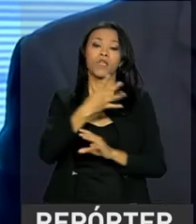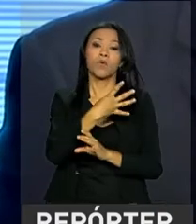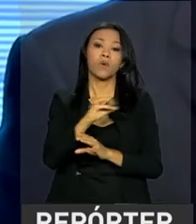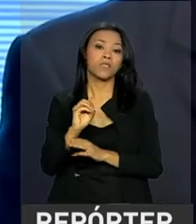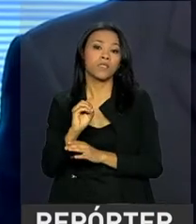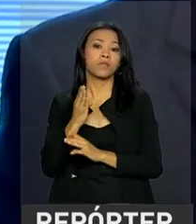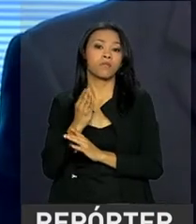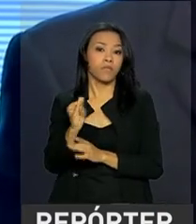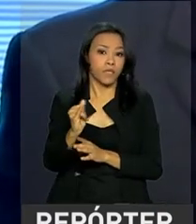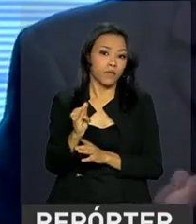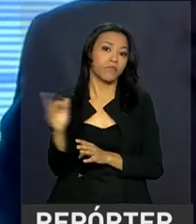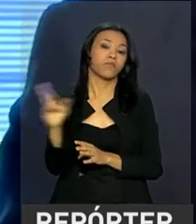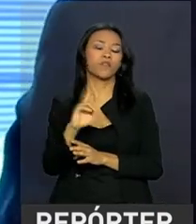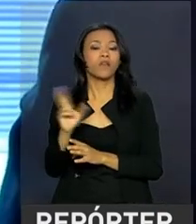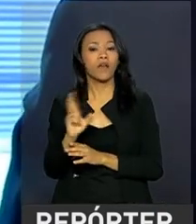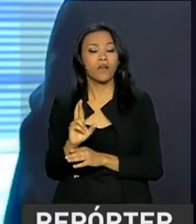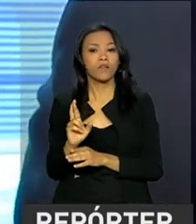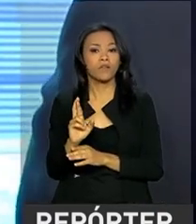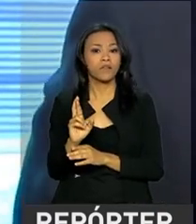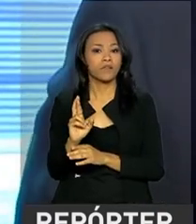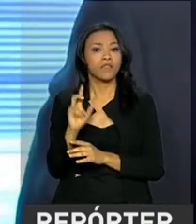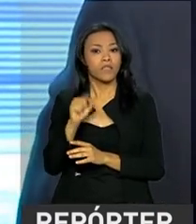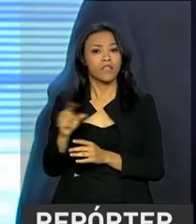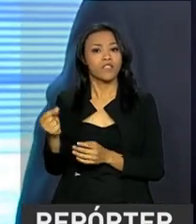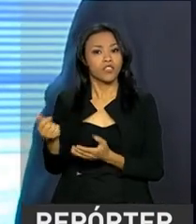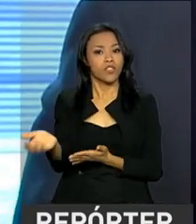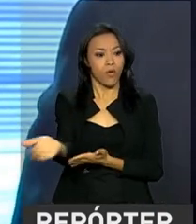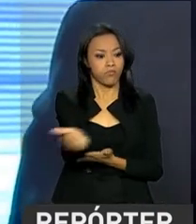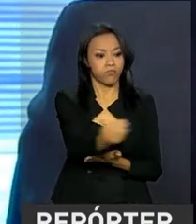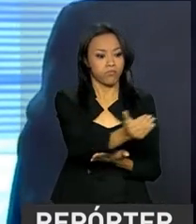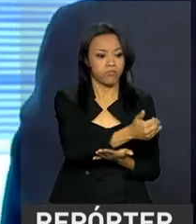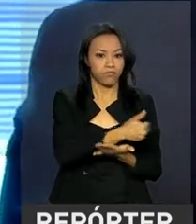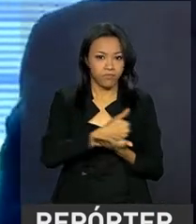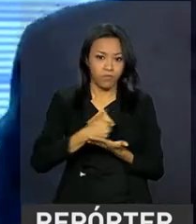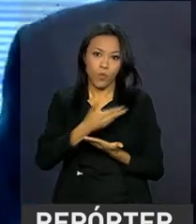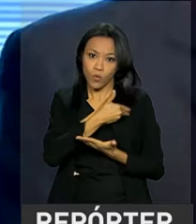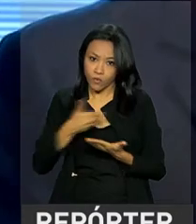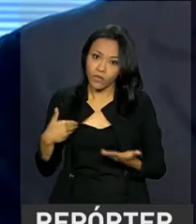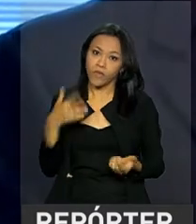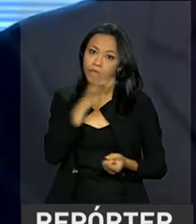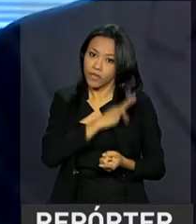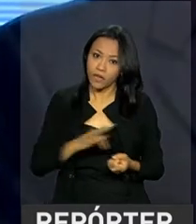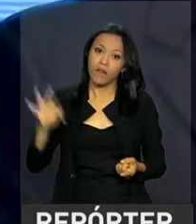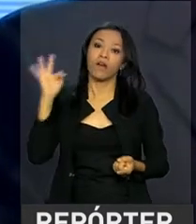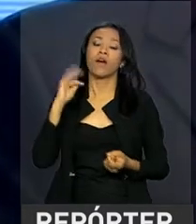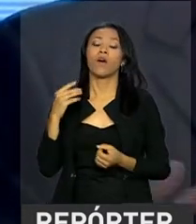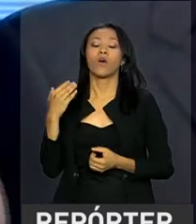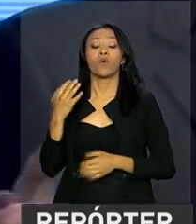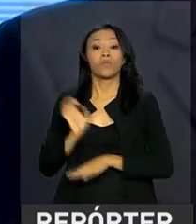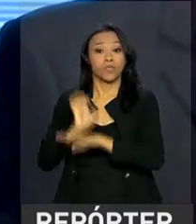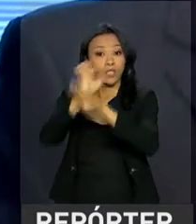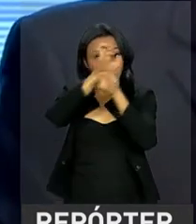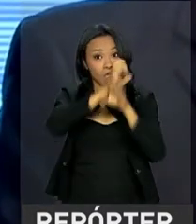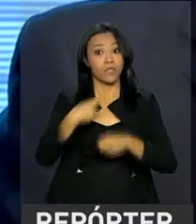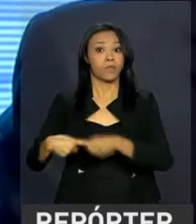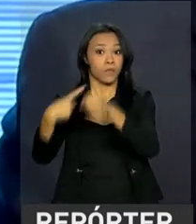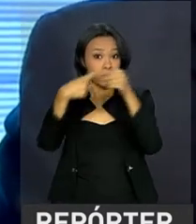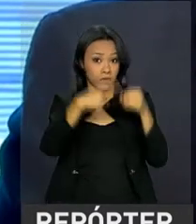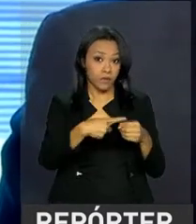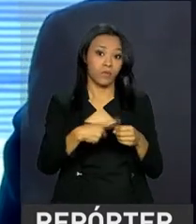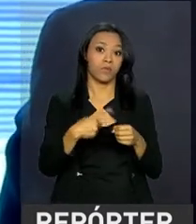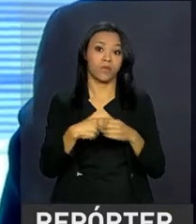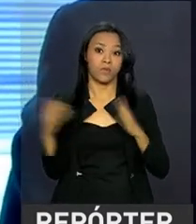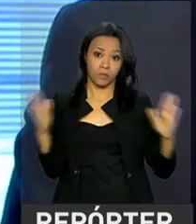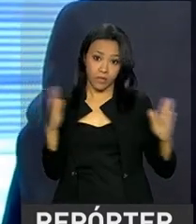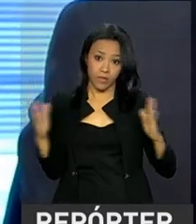de reais em arrecadação para a União, estados e municípios, ao longo desses